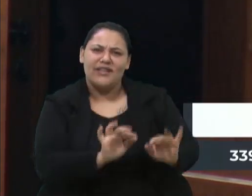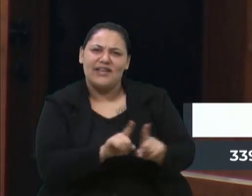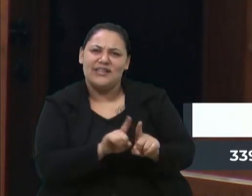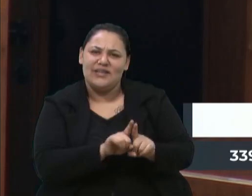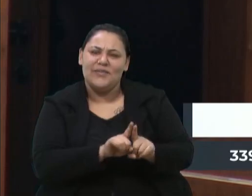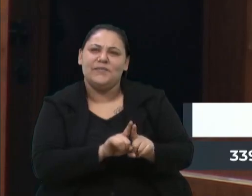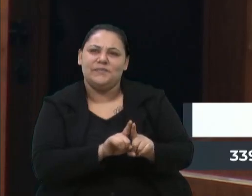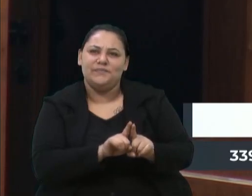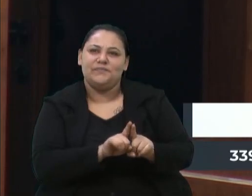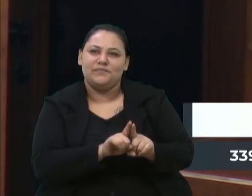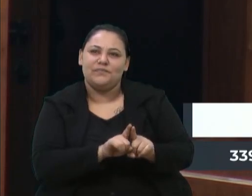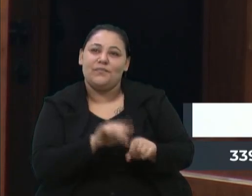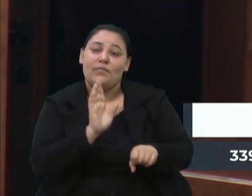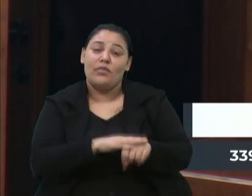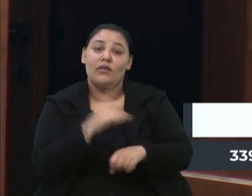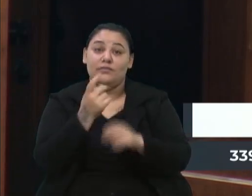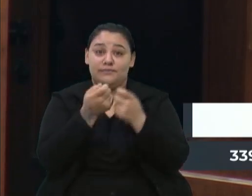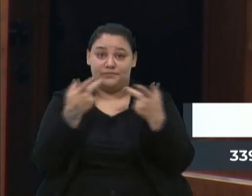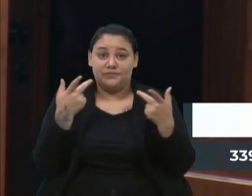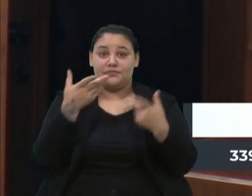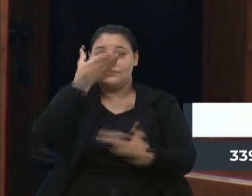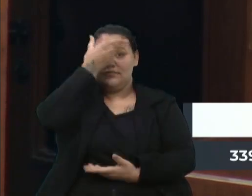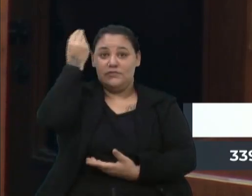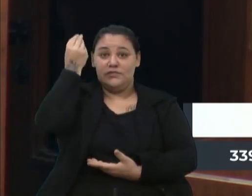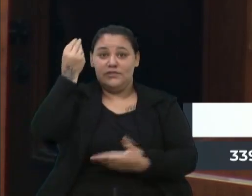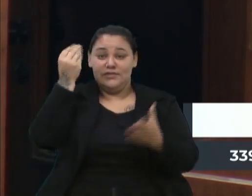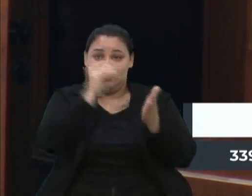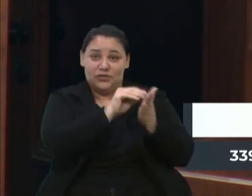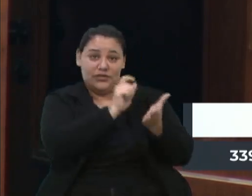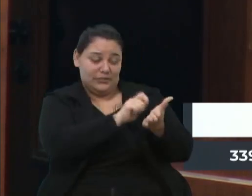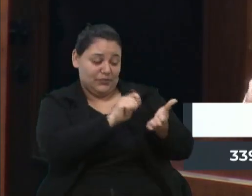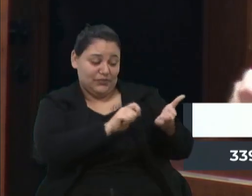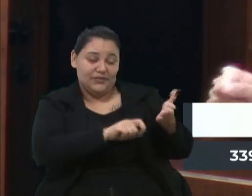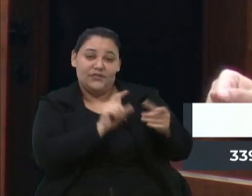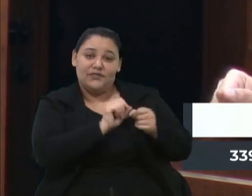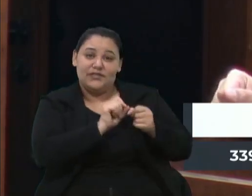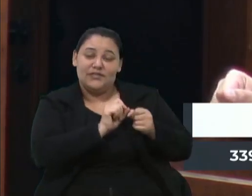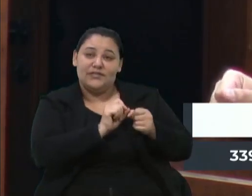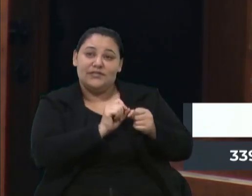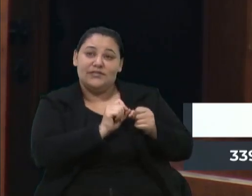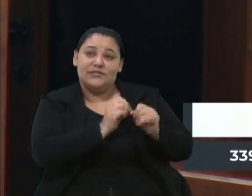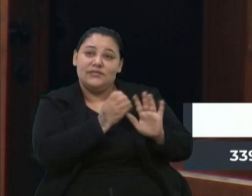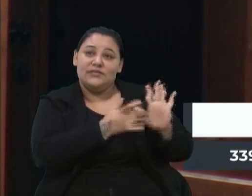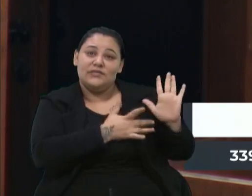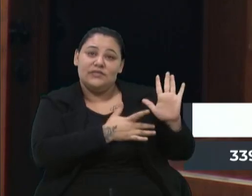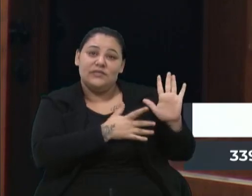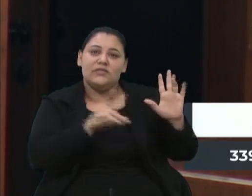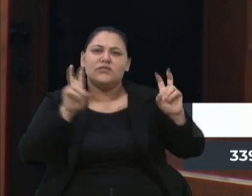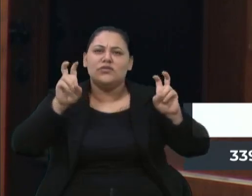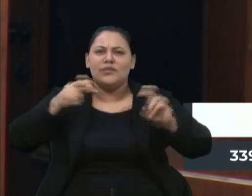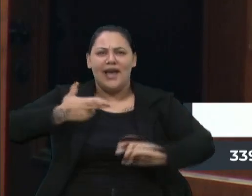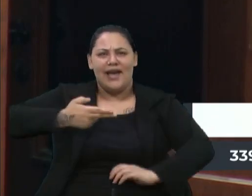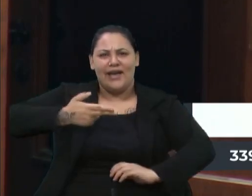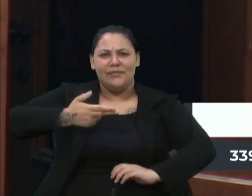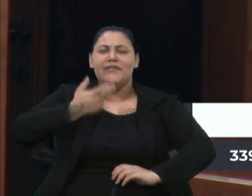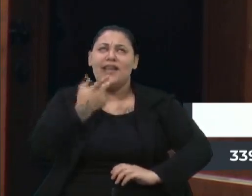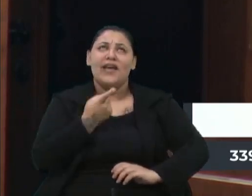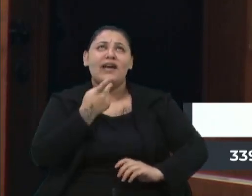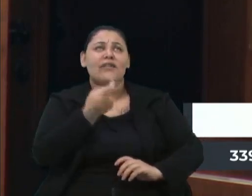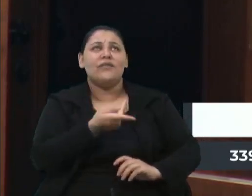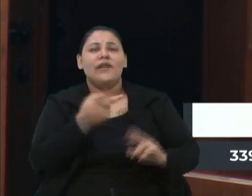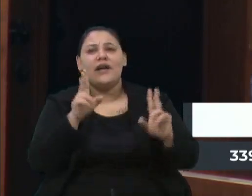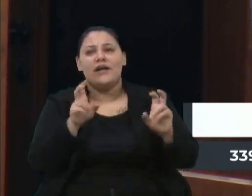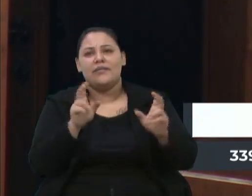a mais uma ia esquecendo que bom até anotei aqui fiz um esqueminha sobre as armas foi falado aqui de arma e